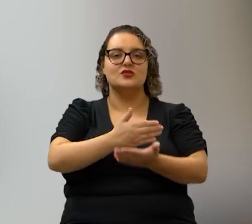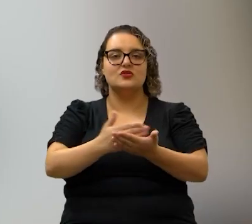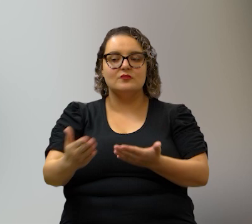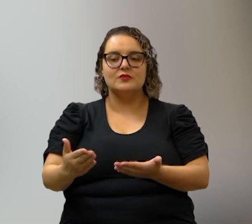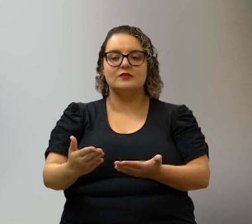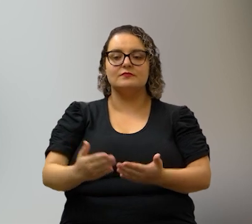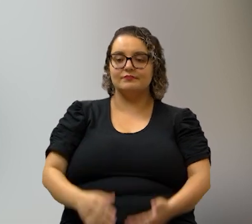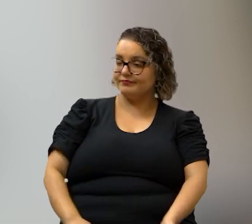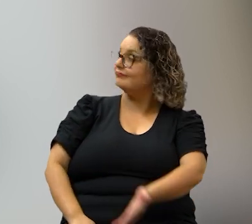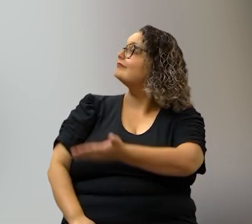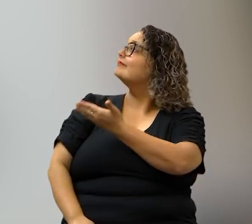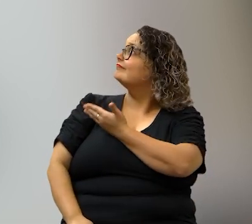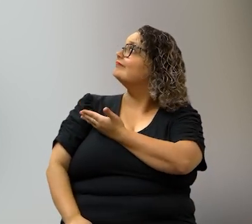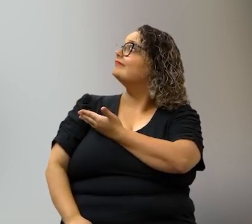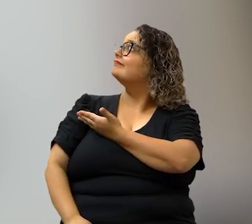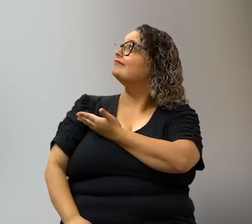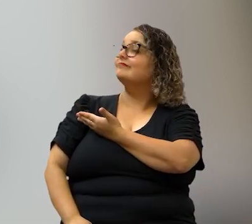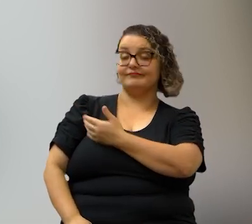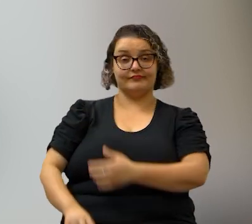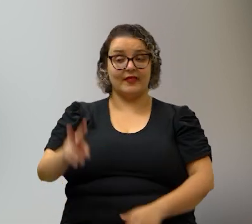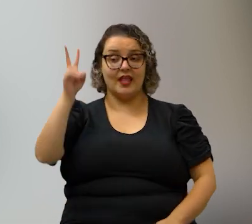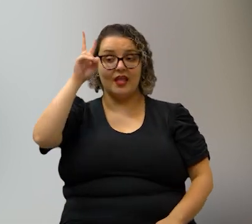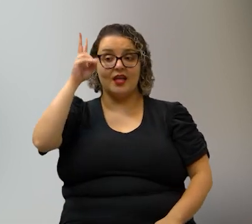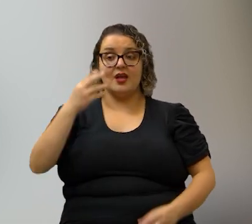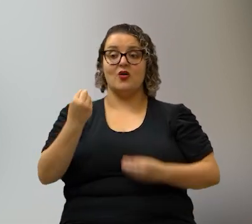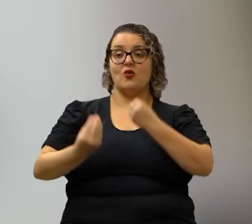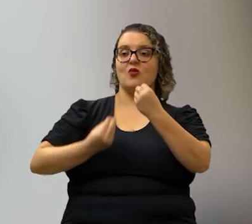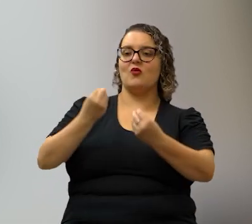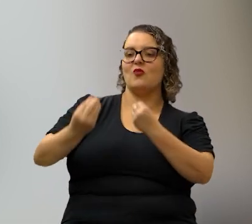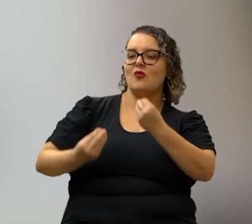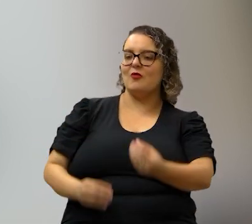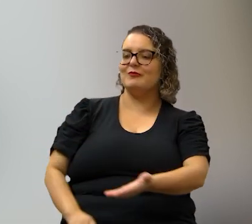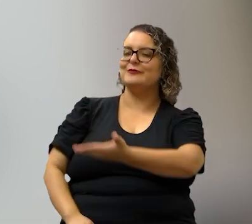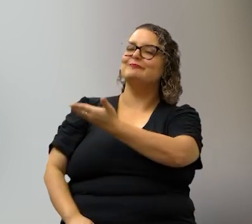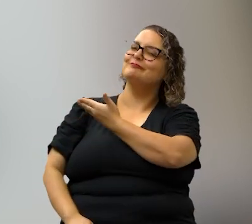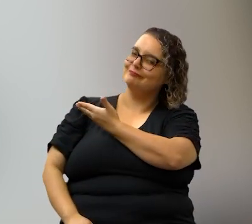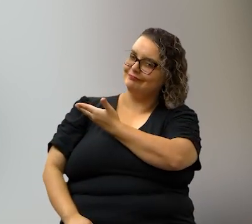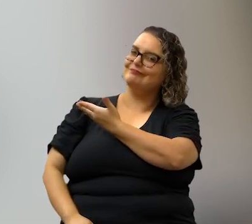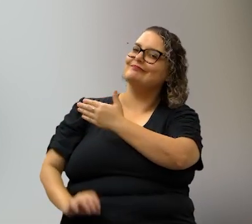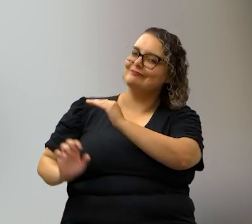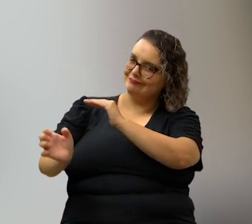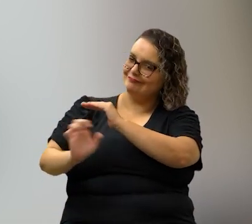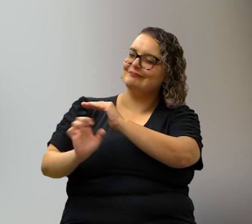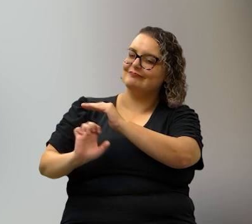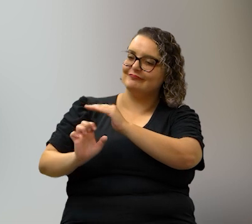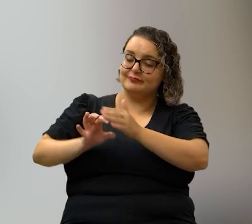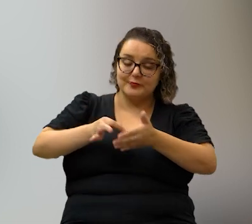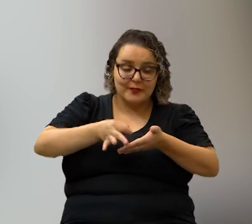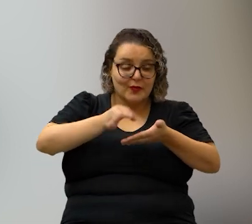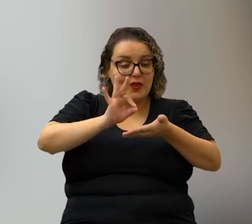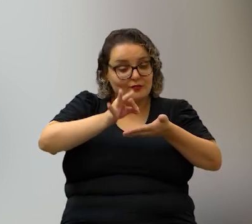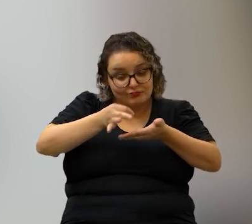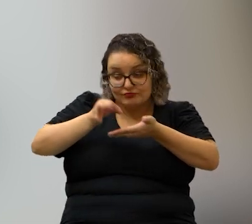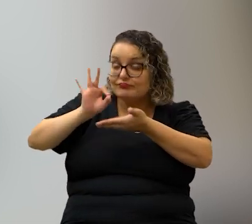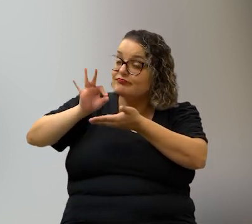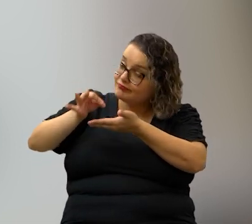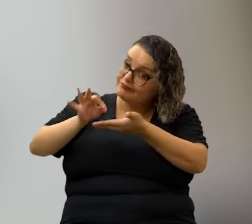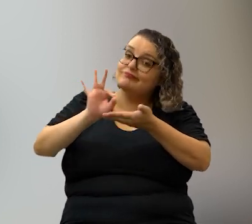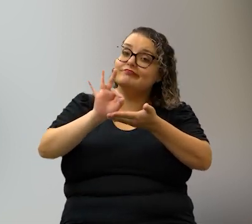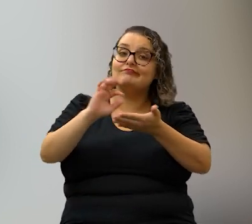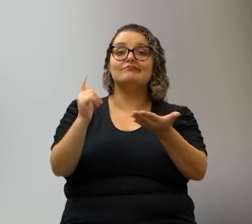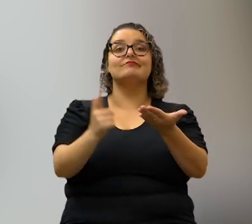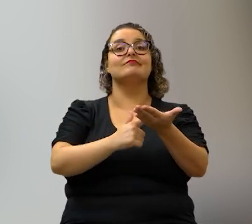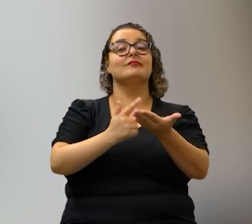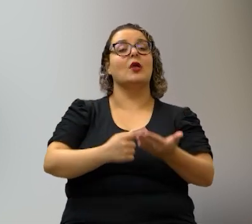A gente começa com Dedique-se de Coração, a história de como a Starbucks se tornou uma grande empresa de xícara em